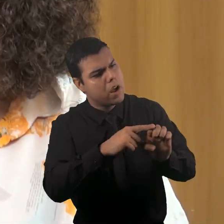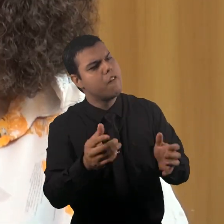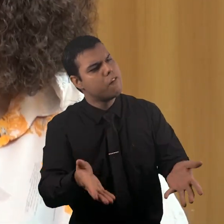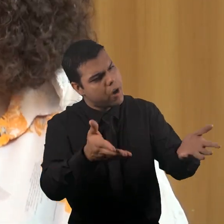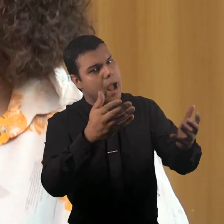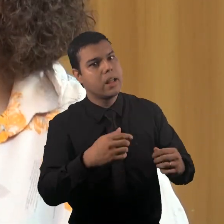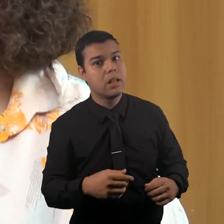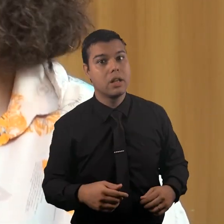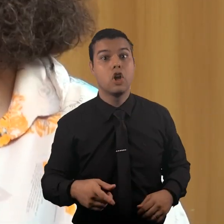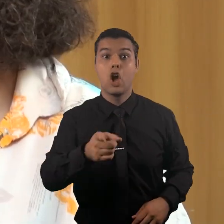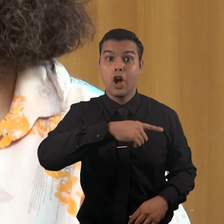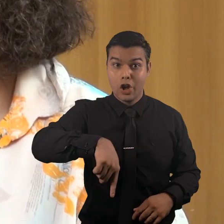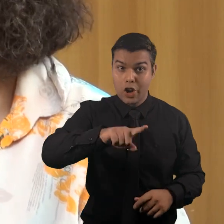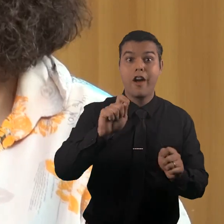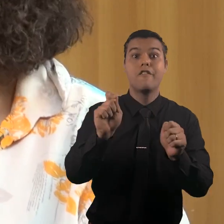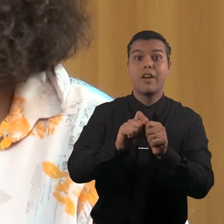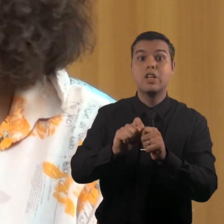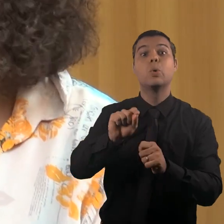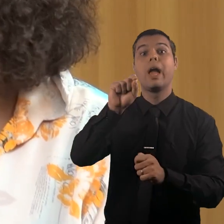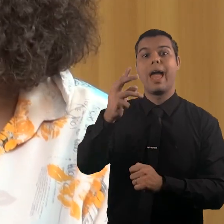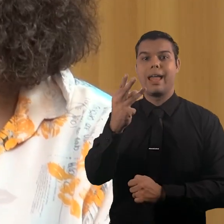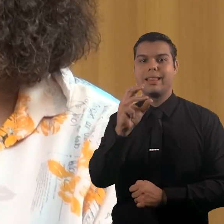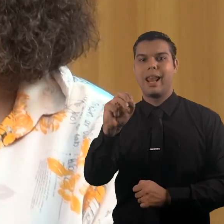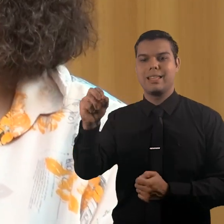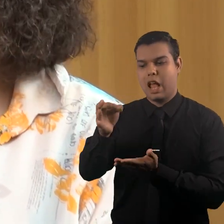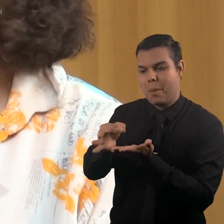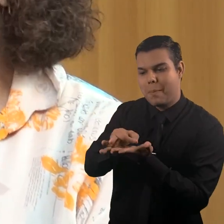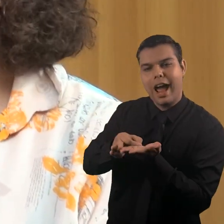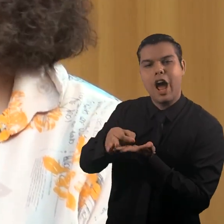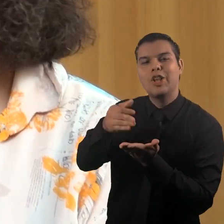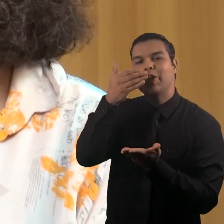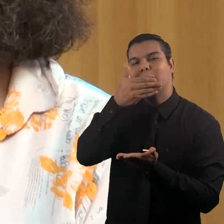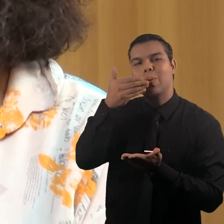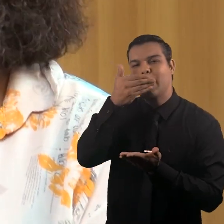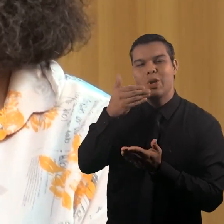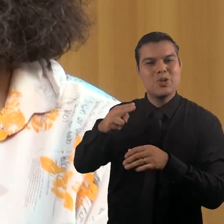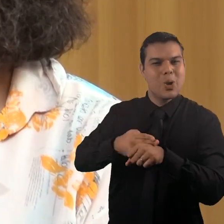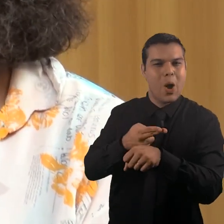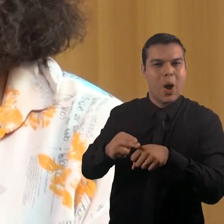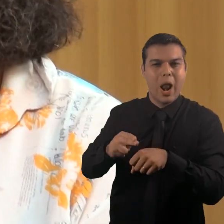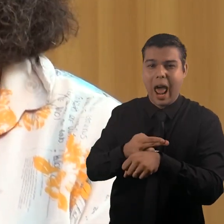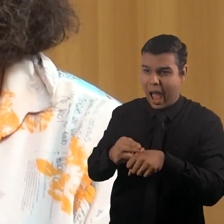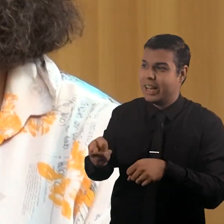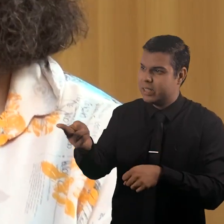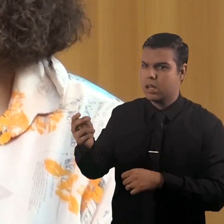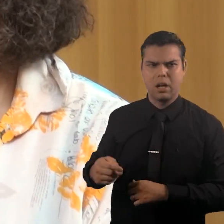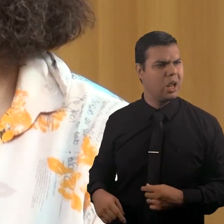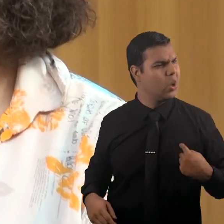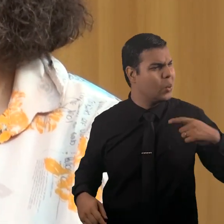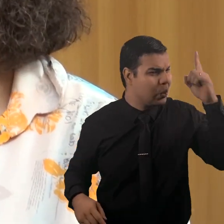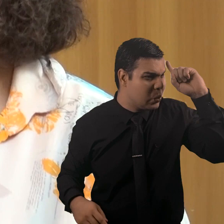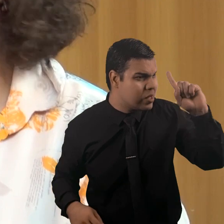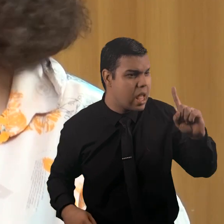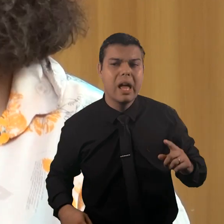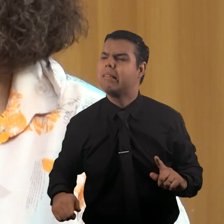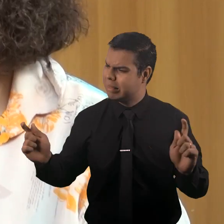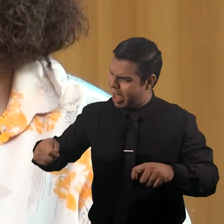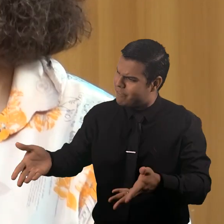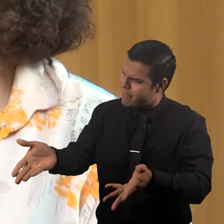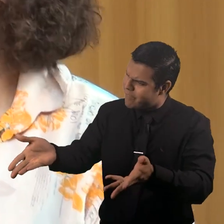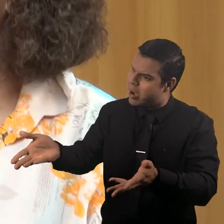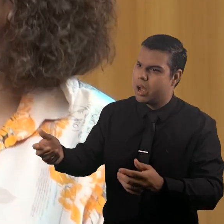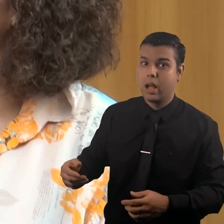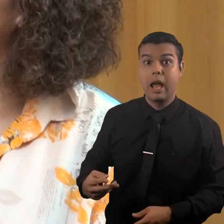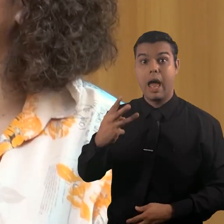foi empreender. Nós fizemos a primeira encomenda de brigadeiros de Laura. 300 brigadeiros, Laura, a gente vai te encomendar 300 brigadeiros. Mas eu não sei fazer, você vai dar